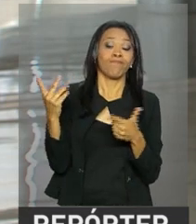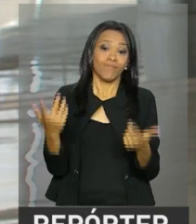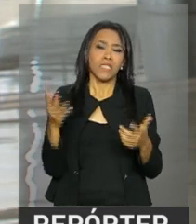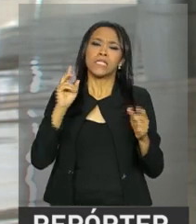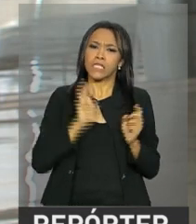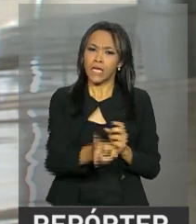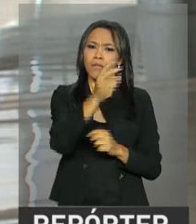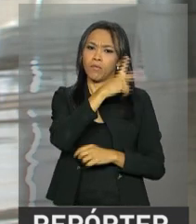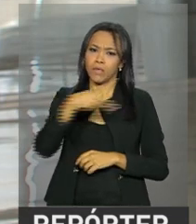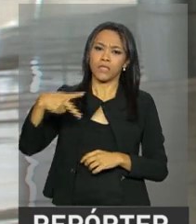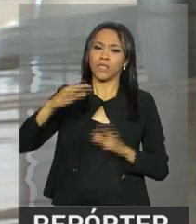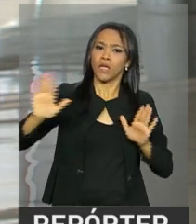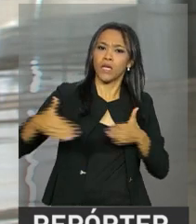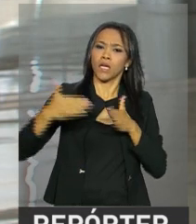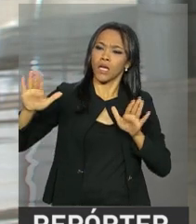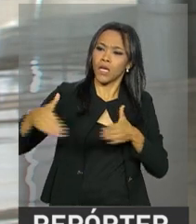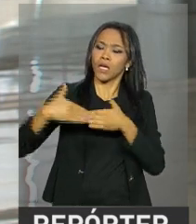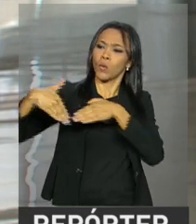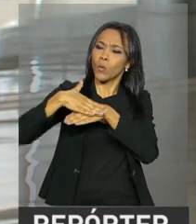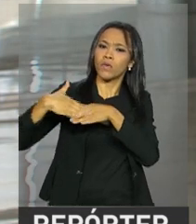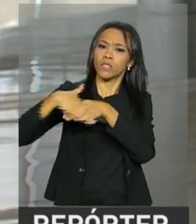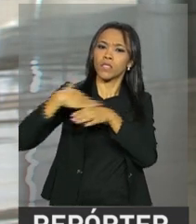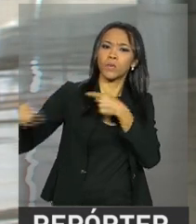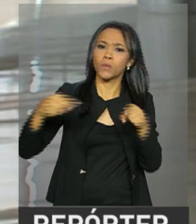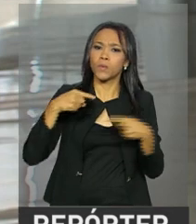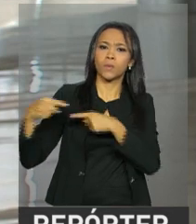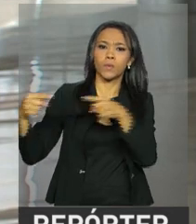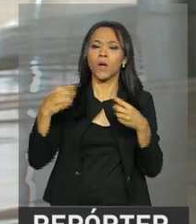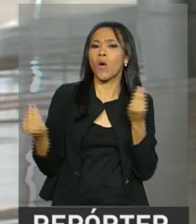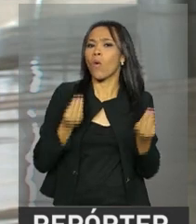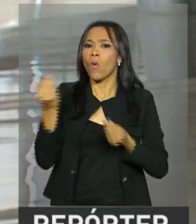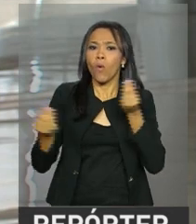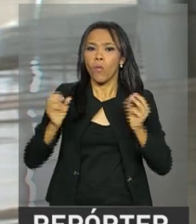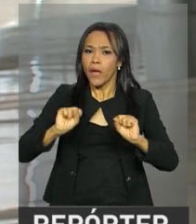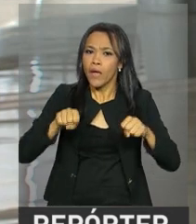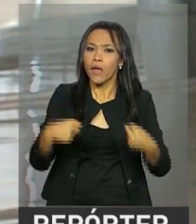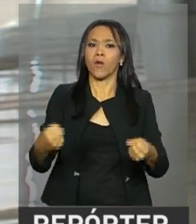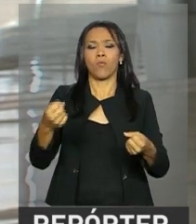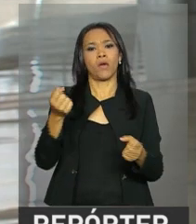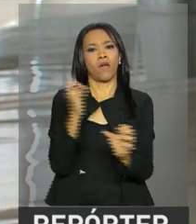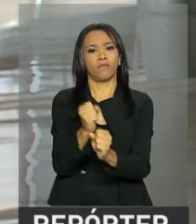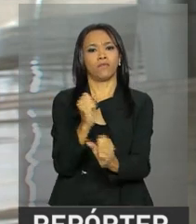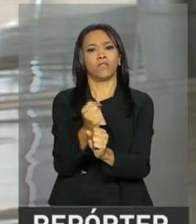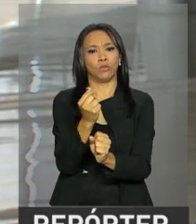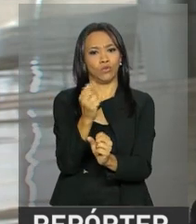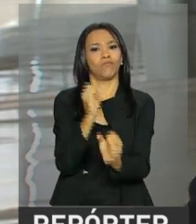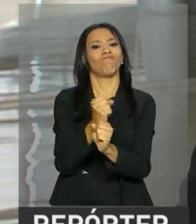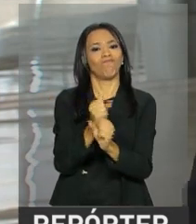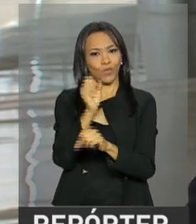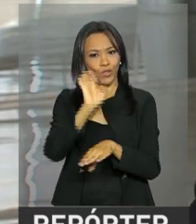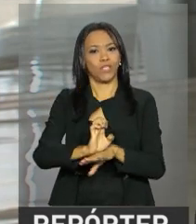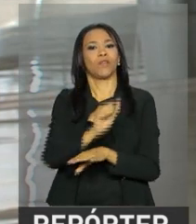governadores de estado para discutir acordos de recupera de recuperação financeira o outro estado também